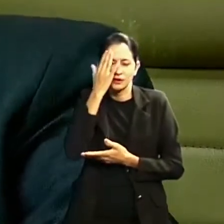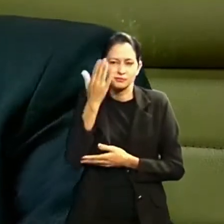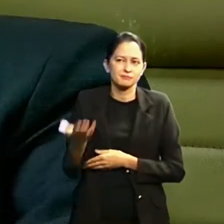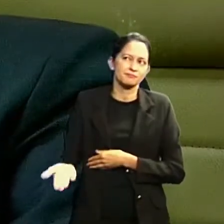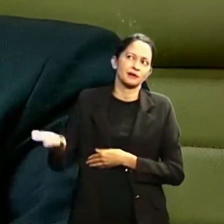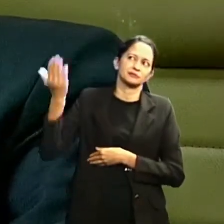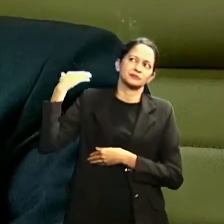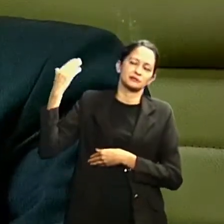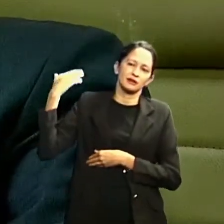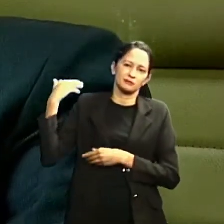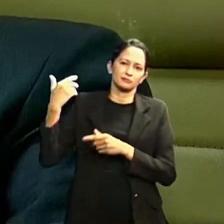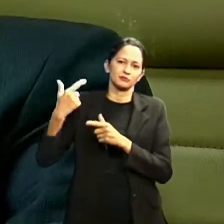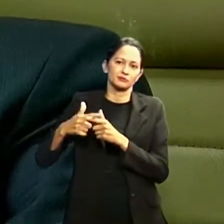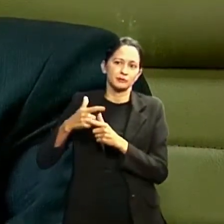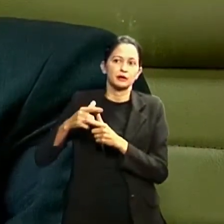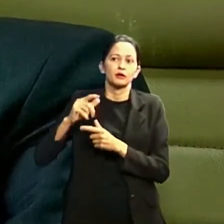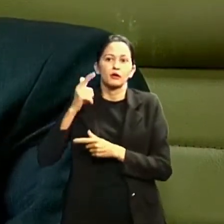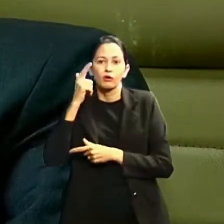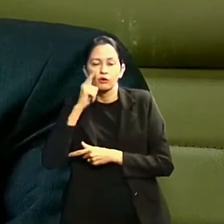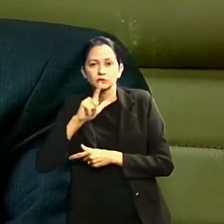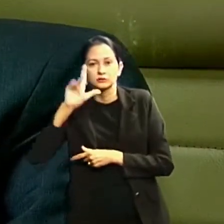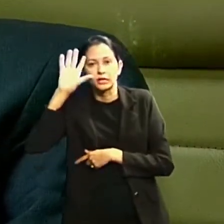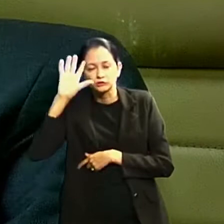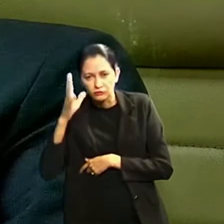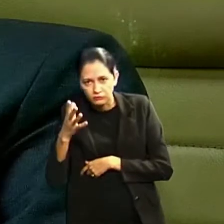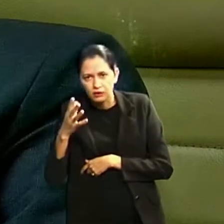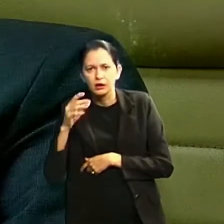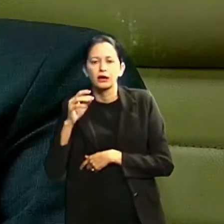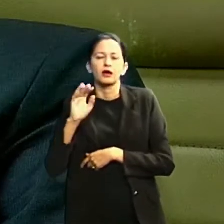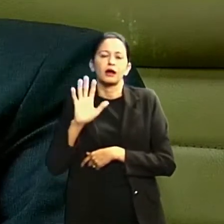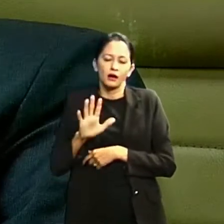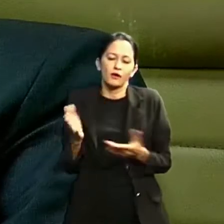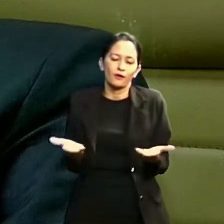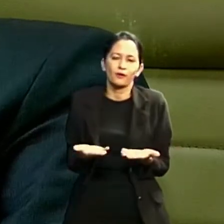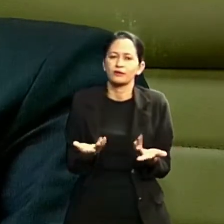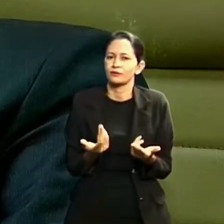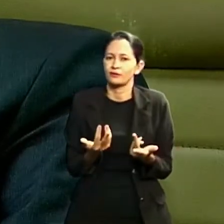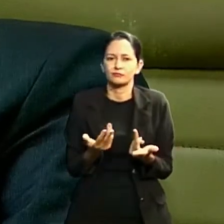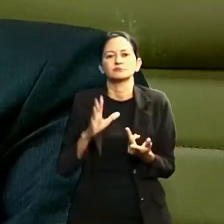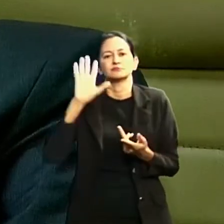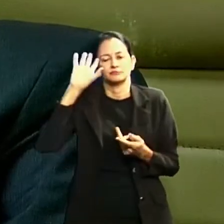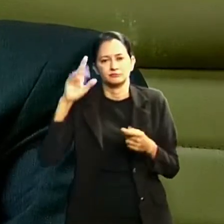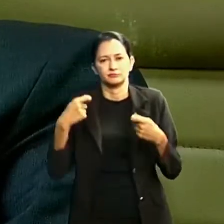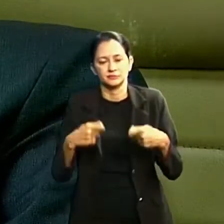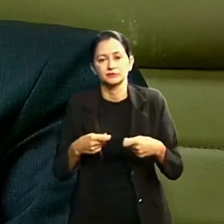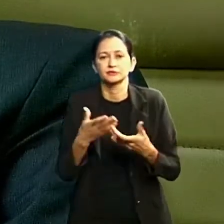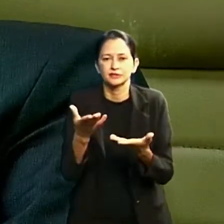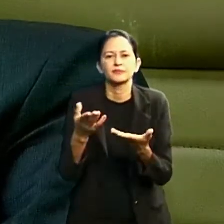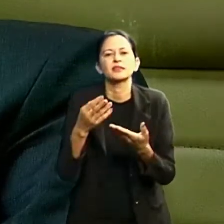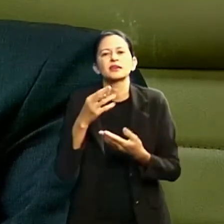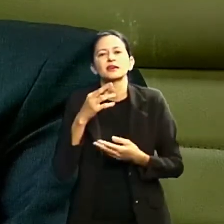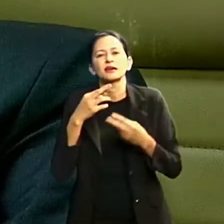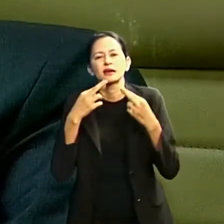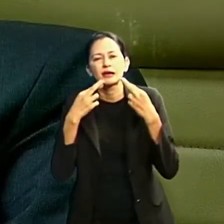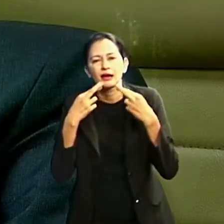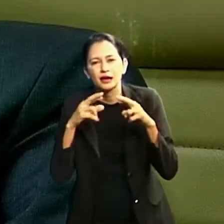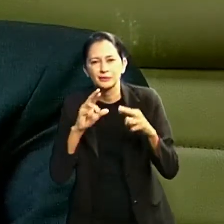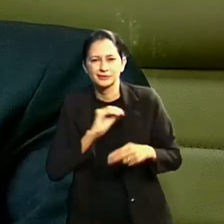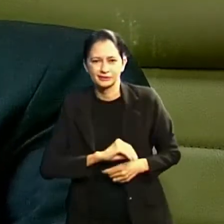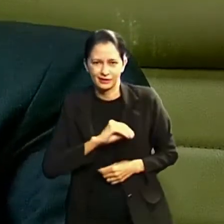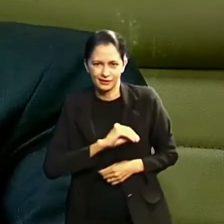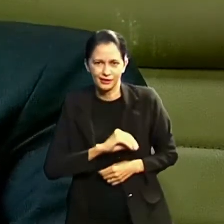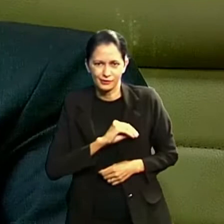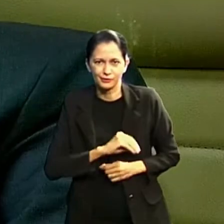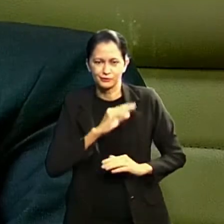terá que se aplicar o mesmo sistema. Mas o reclame de Vossa Excelência sobre a data base e sobre o piso salarial dos